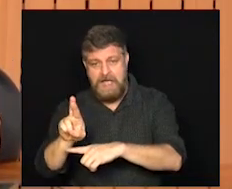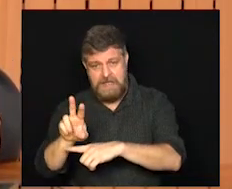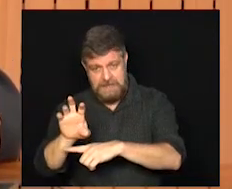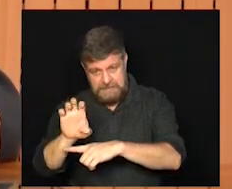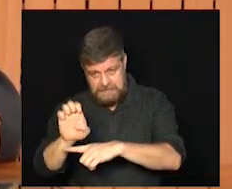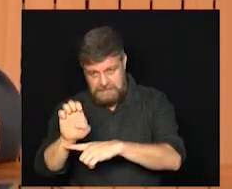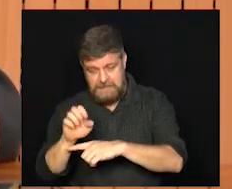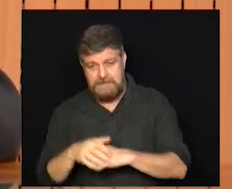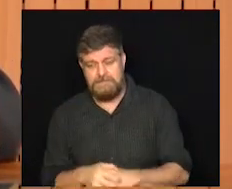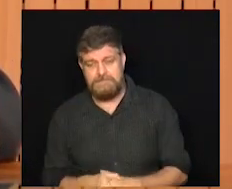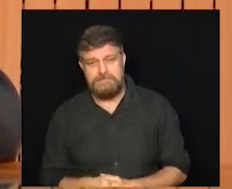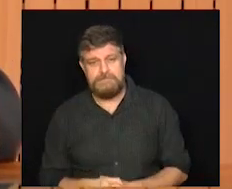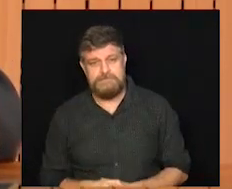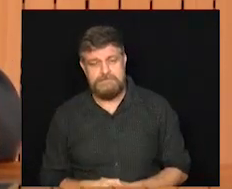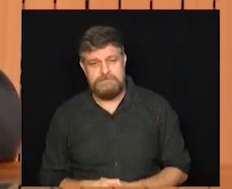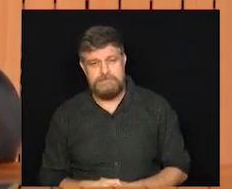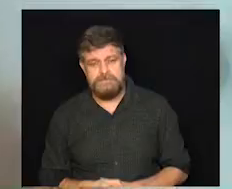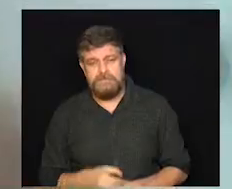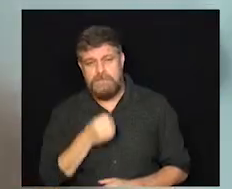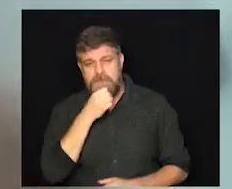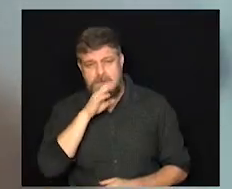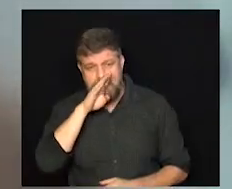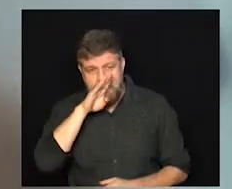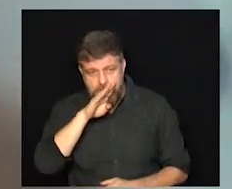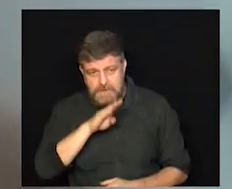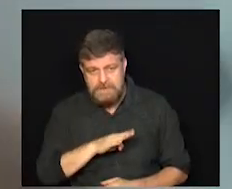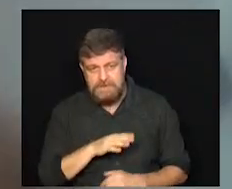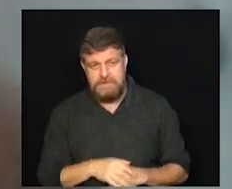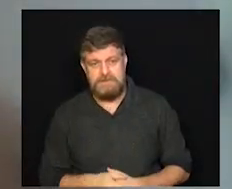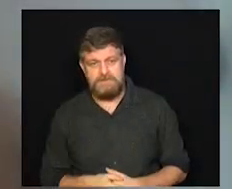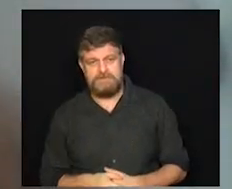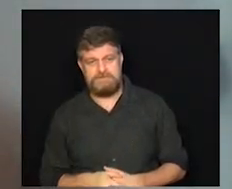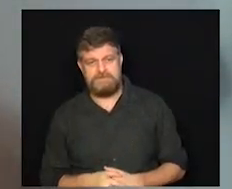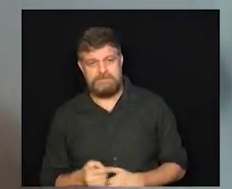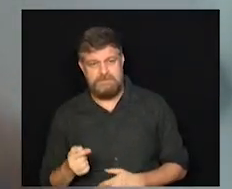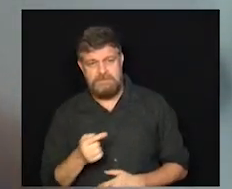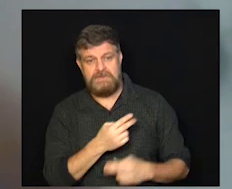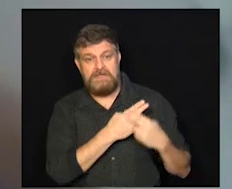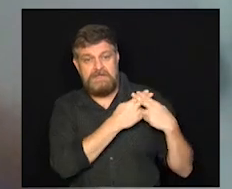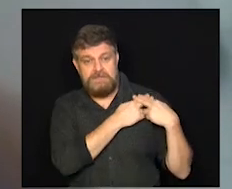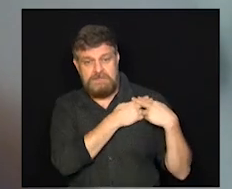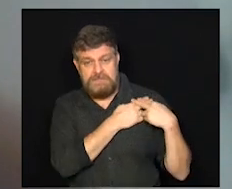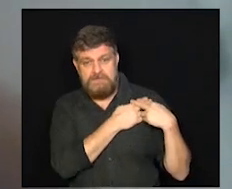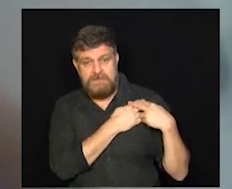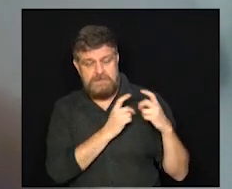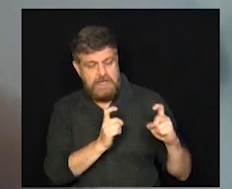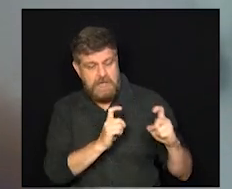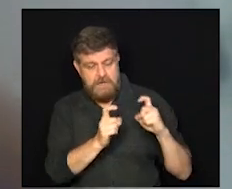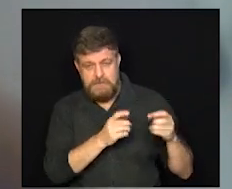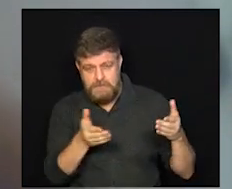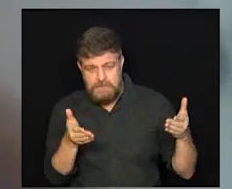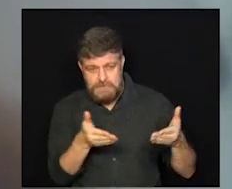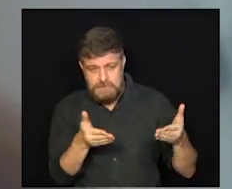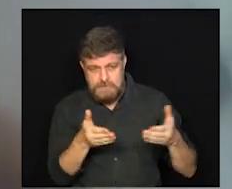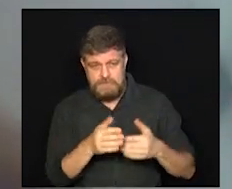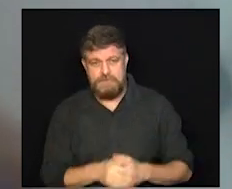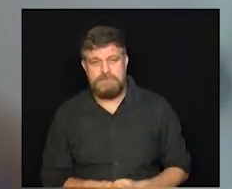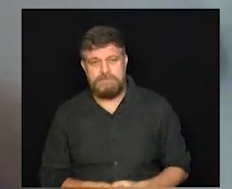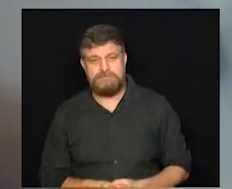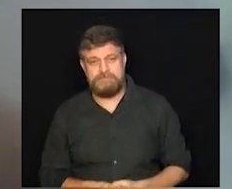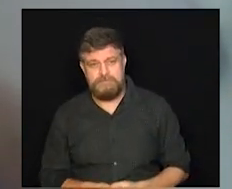tarde, Cecílio, como vereador que preside esse nosso encontro de hoje, de modo especial dessa comissão do Campo